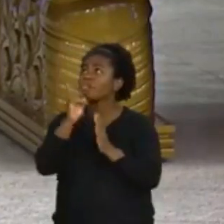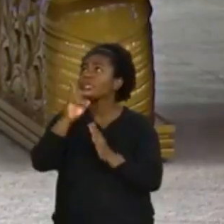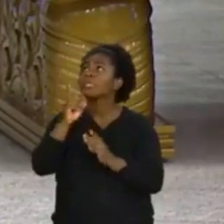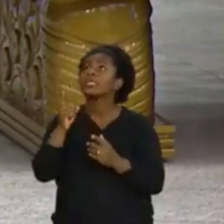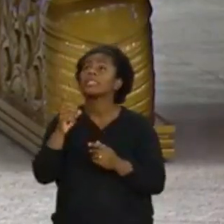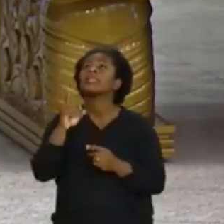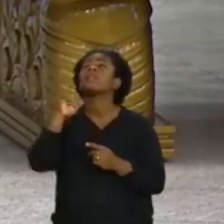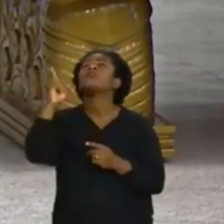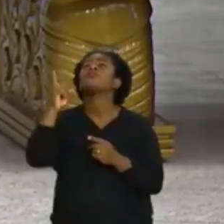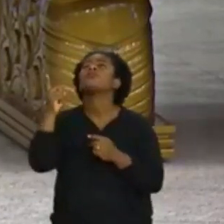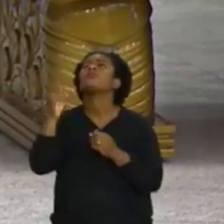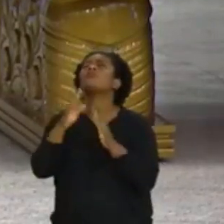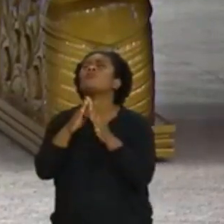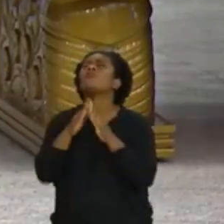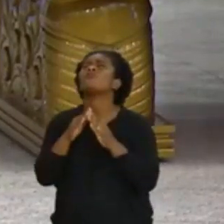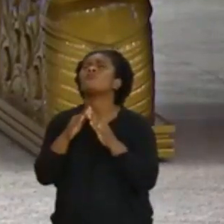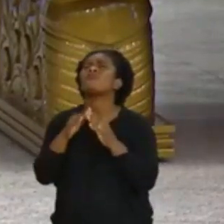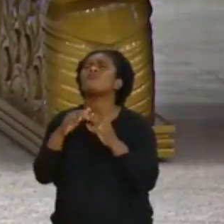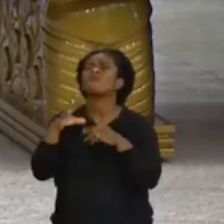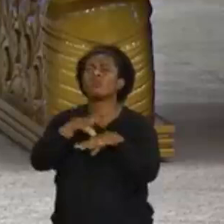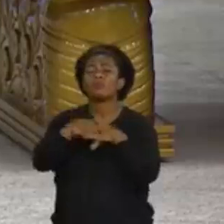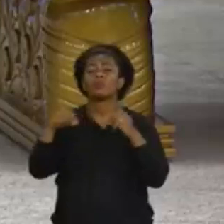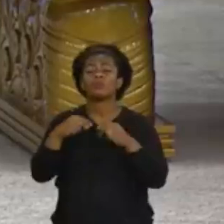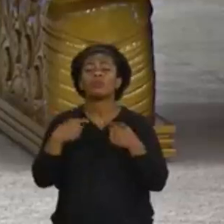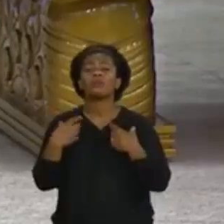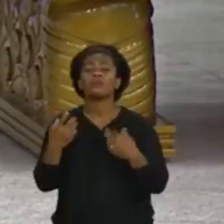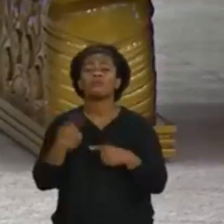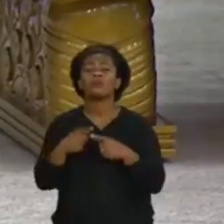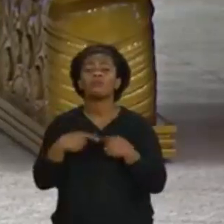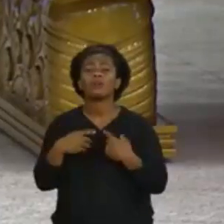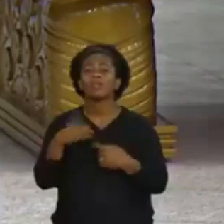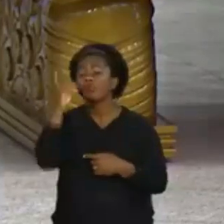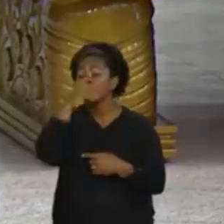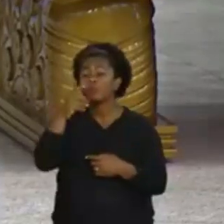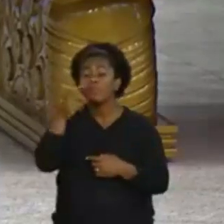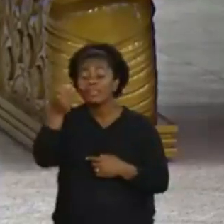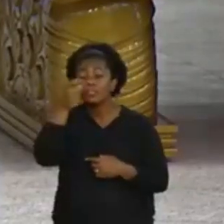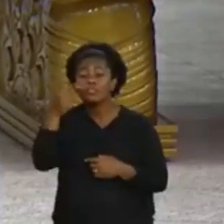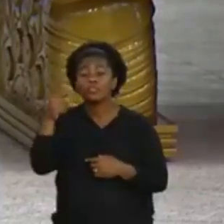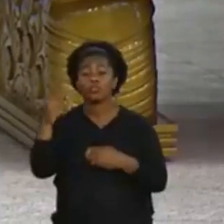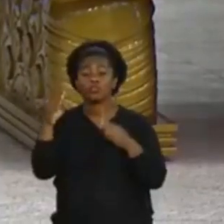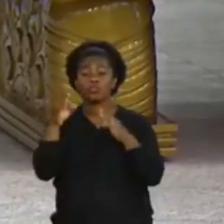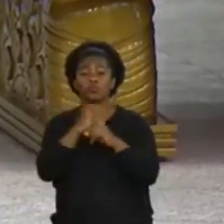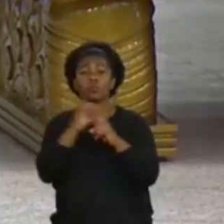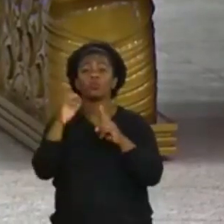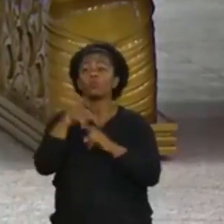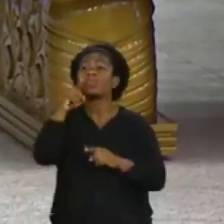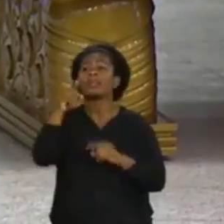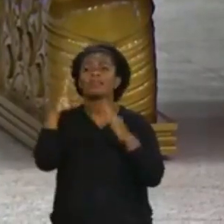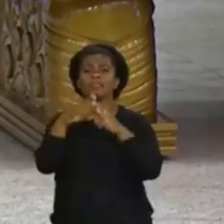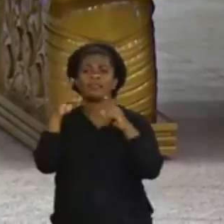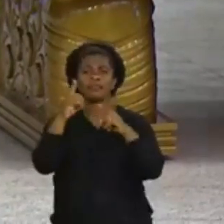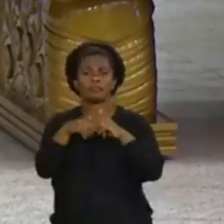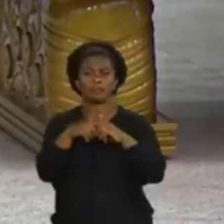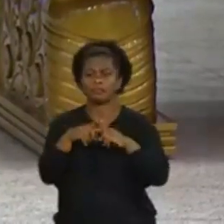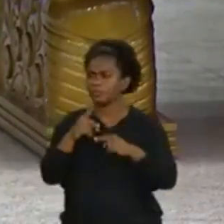Lá na igreja. Perfeita. Cura perfeita, não estou sentindo dor mais. Não estou sentindo o coração normal agora.